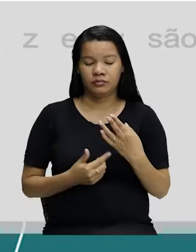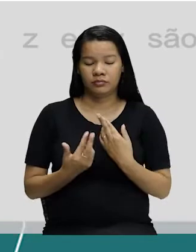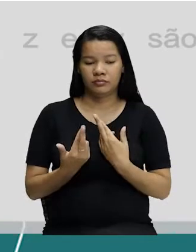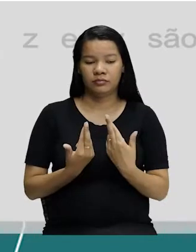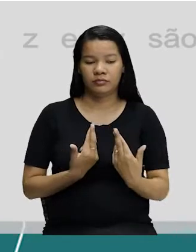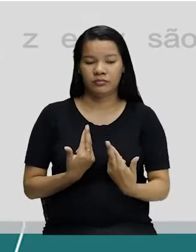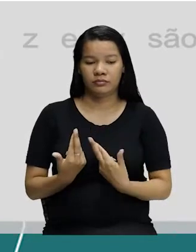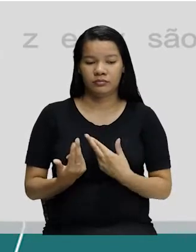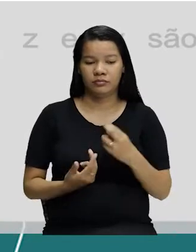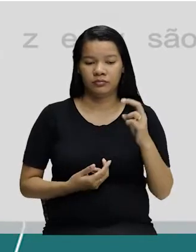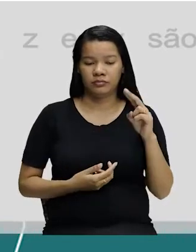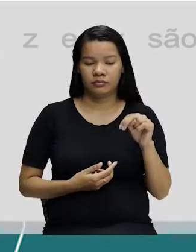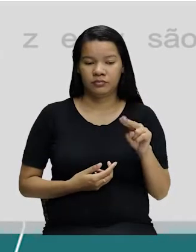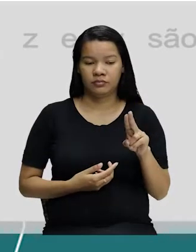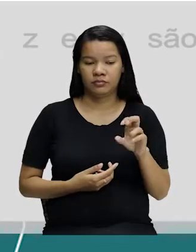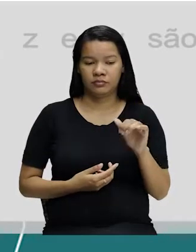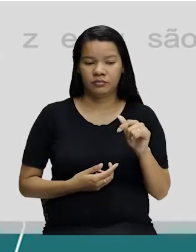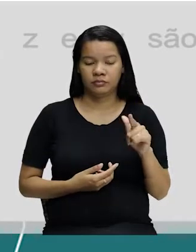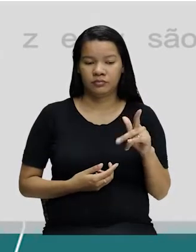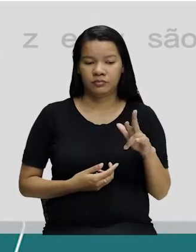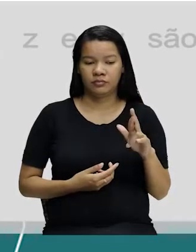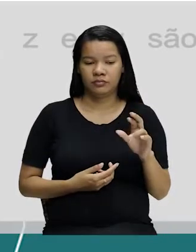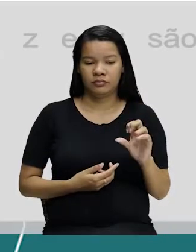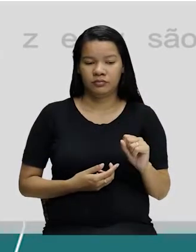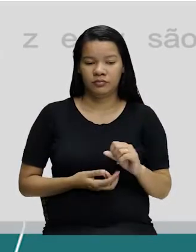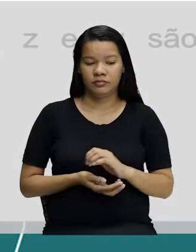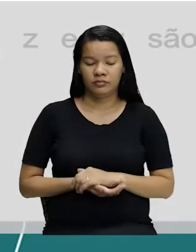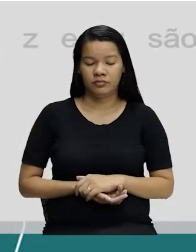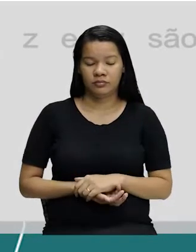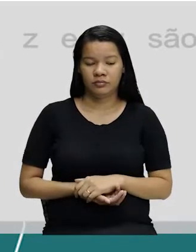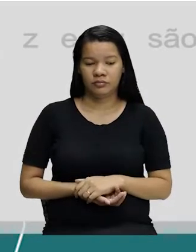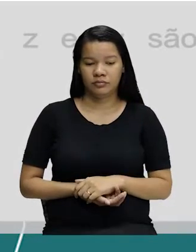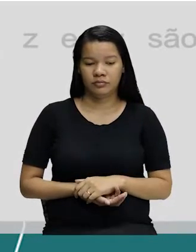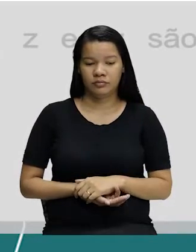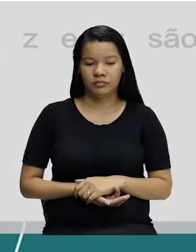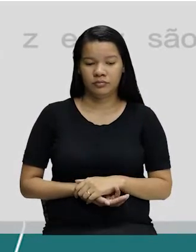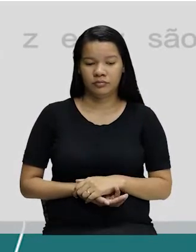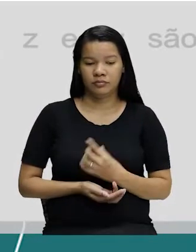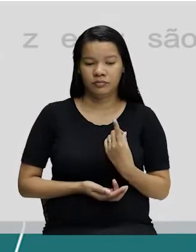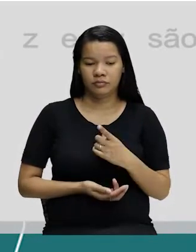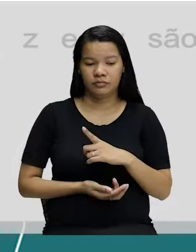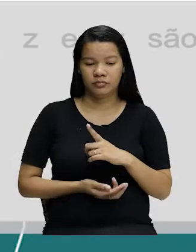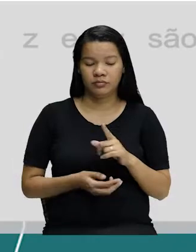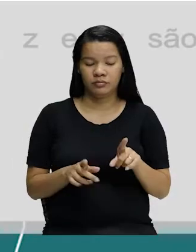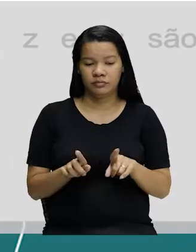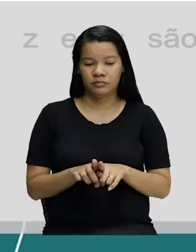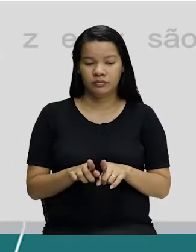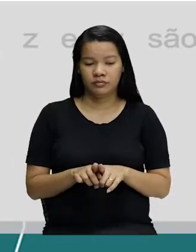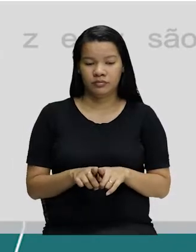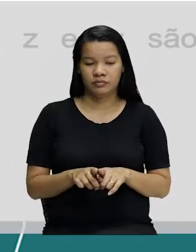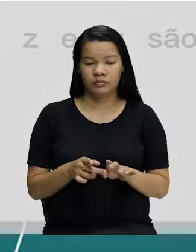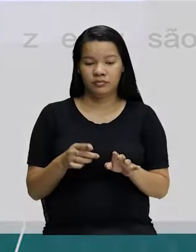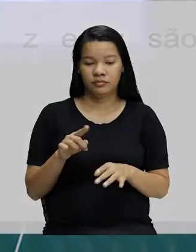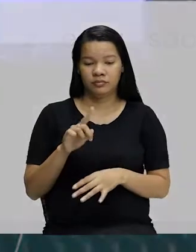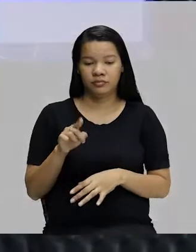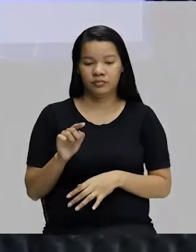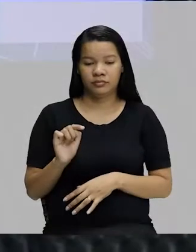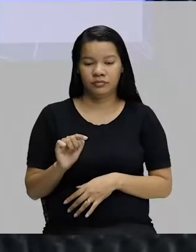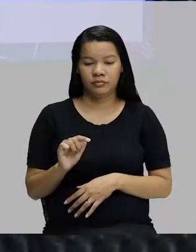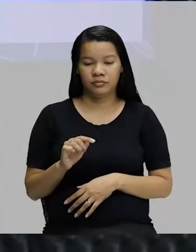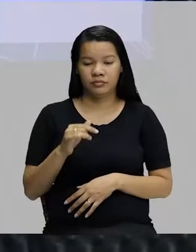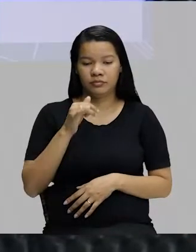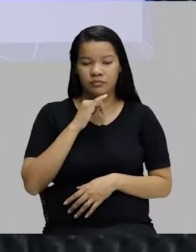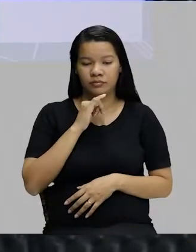reações nucleares, ou 4 equações nucleares, certo? E nós temos aqui algumas incógnitas,